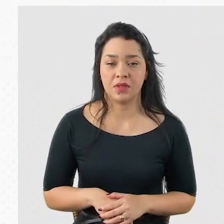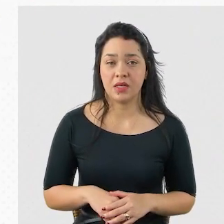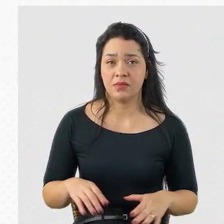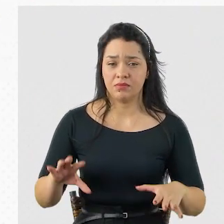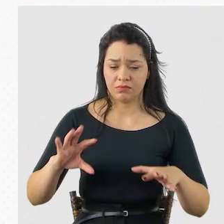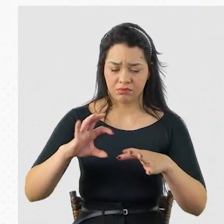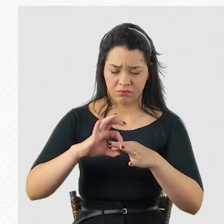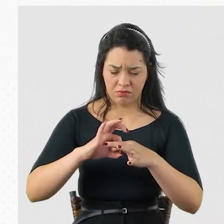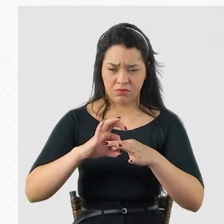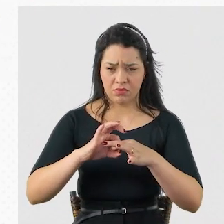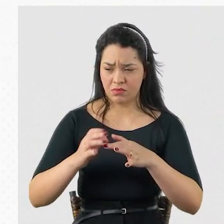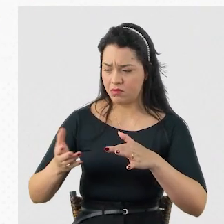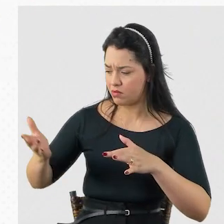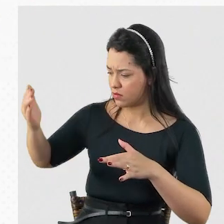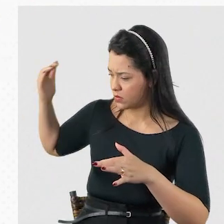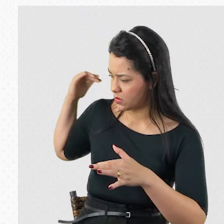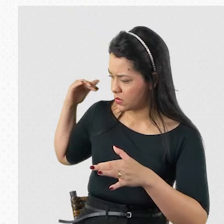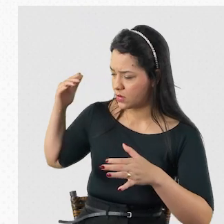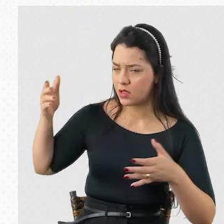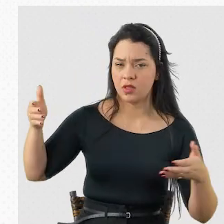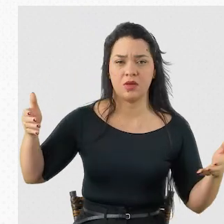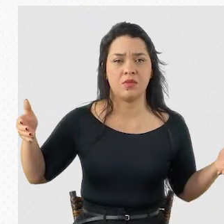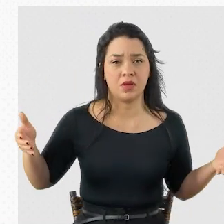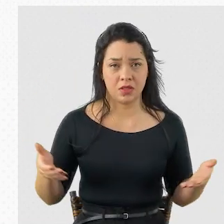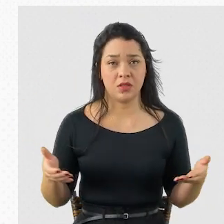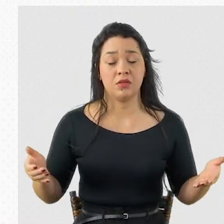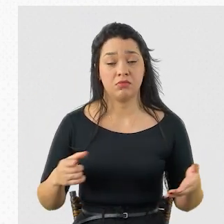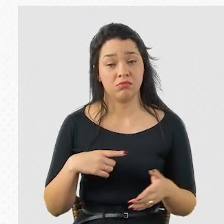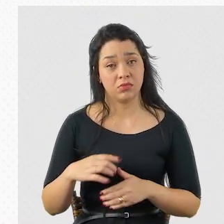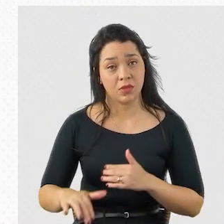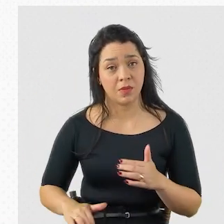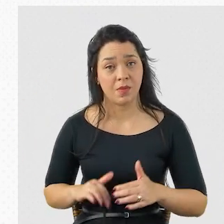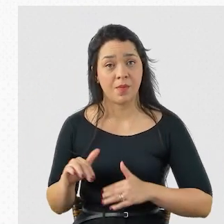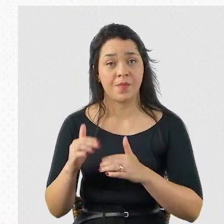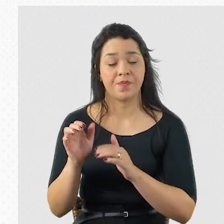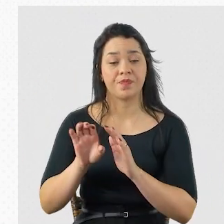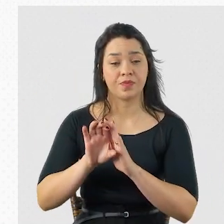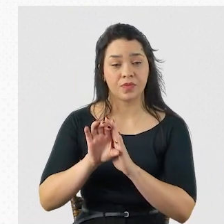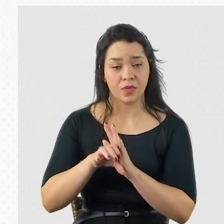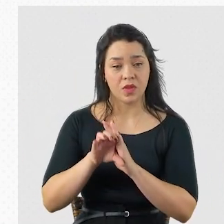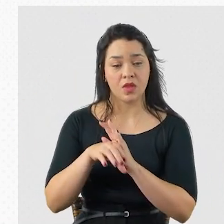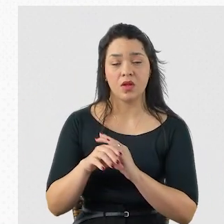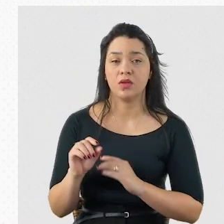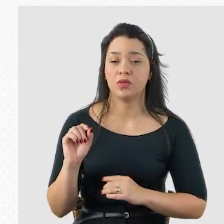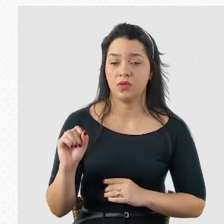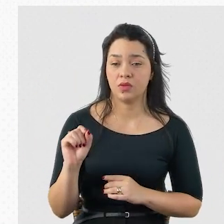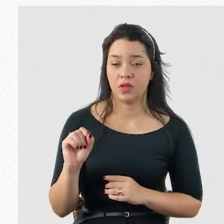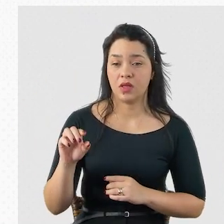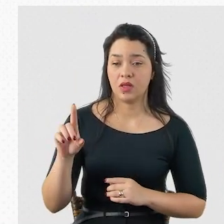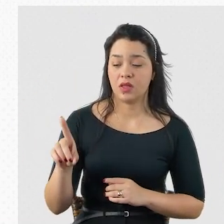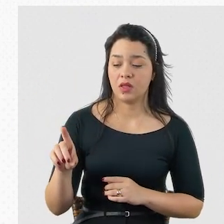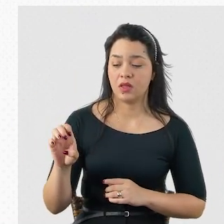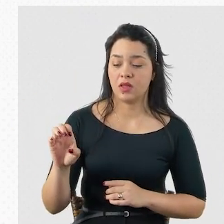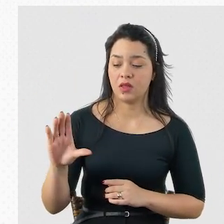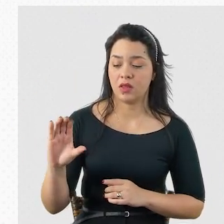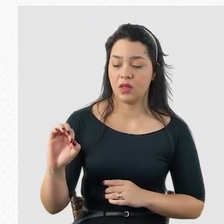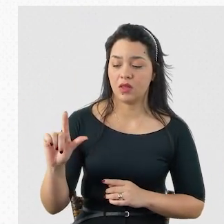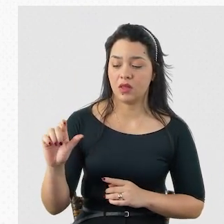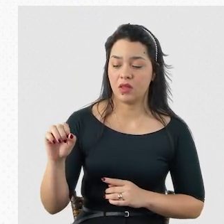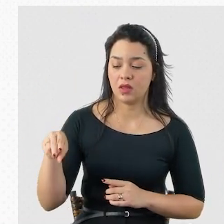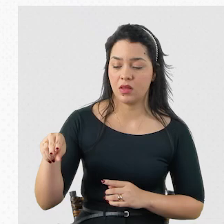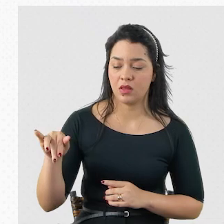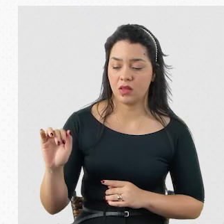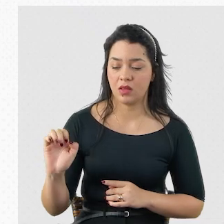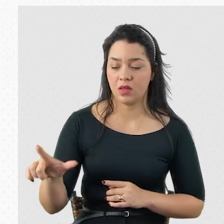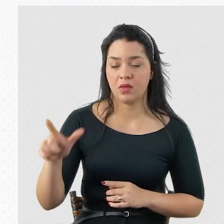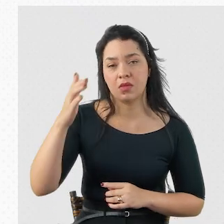de ligação entre o passado e o presente, ele ainda está em construção e o conceito do que é decolonial ainda é um processo para se